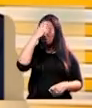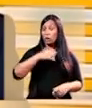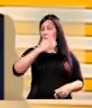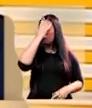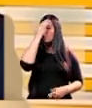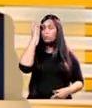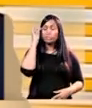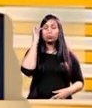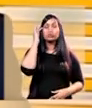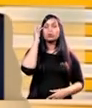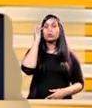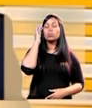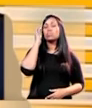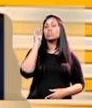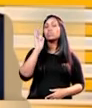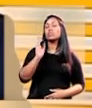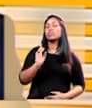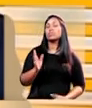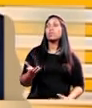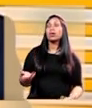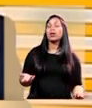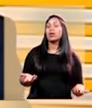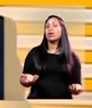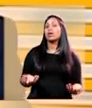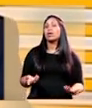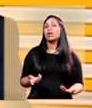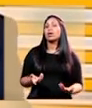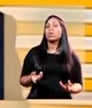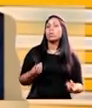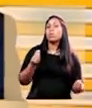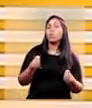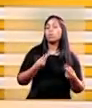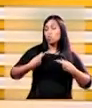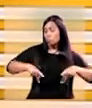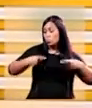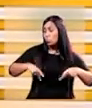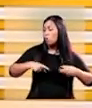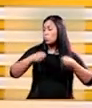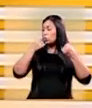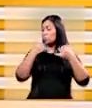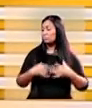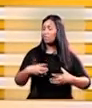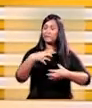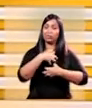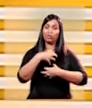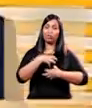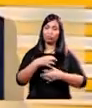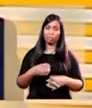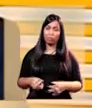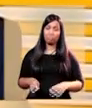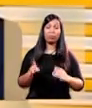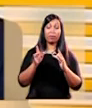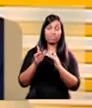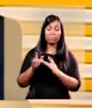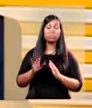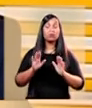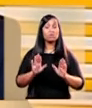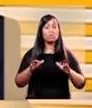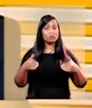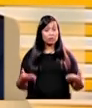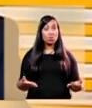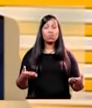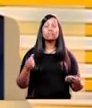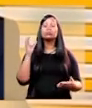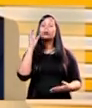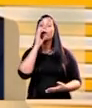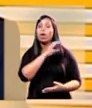ser humano não é como, repito, não tem como se mensurar matematicamente o sentimento, né, e a vinculação. Então,